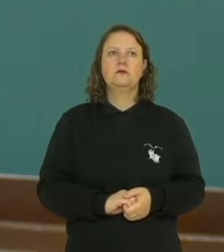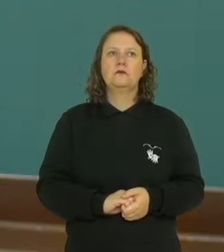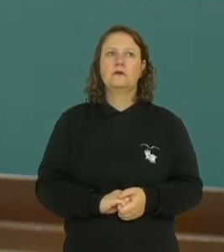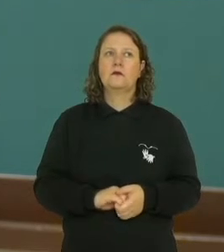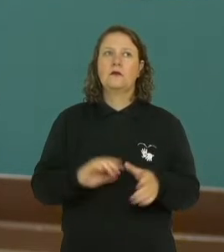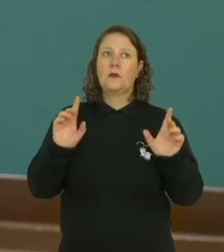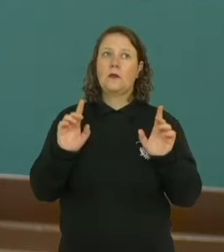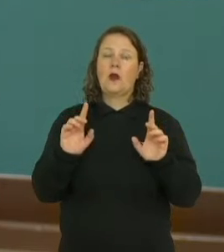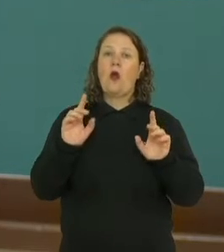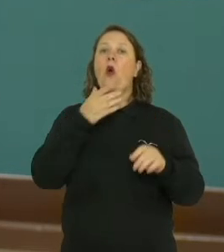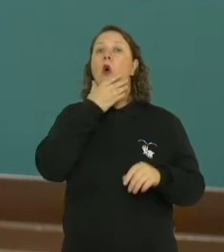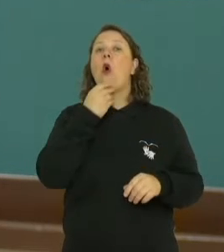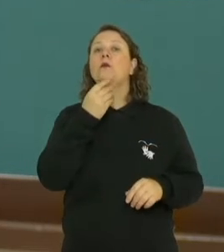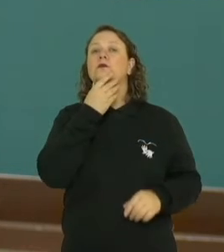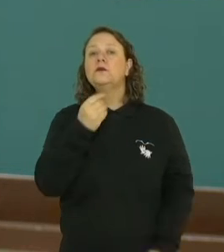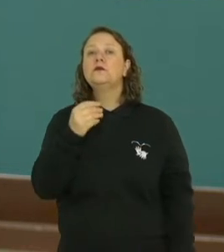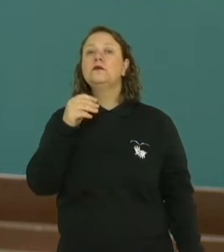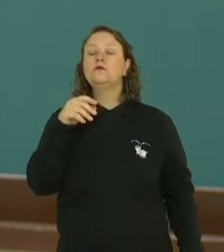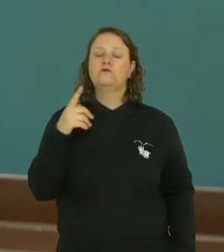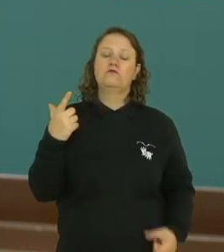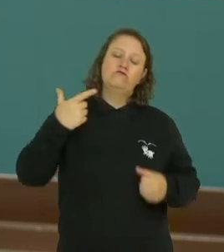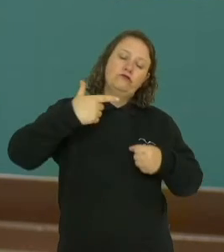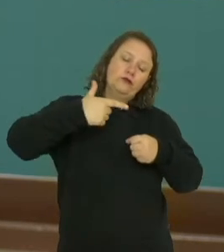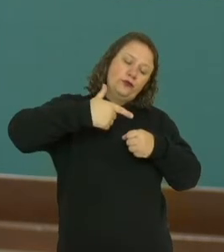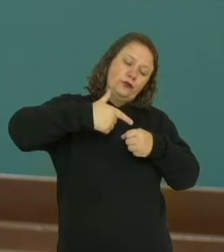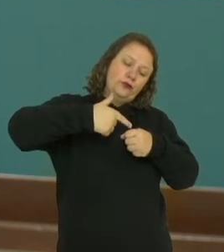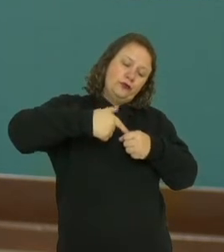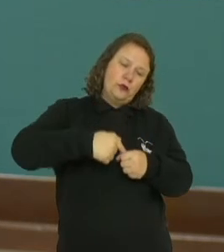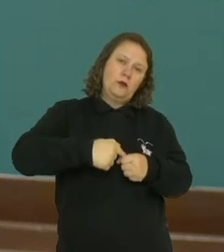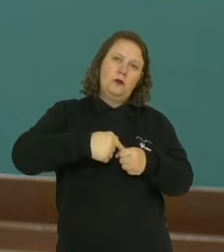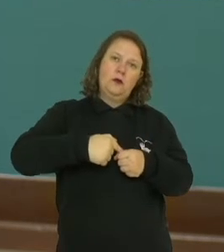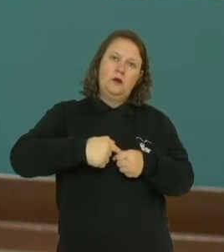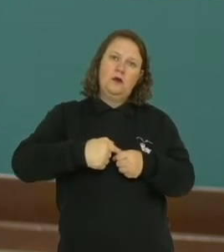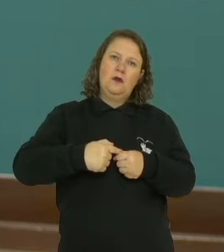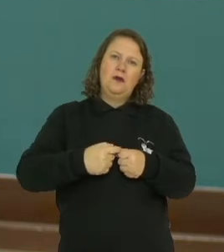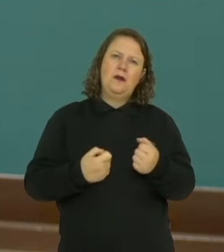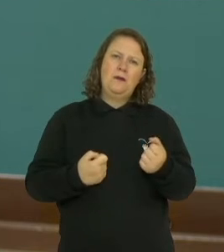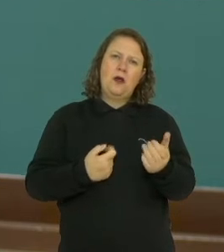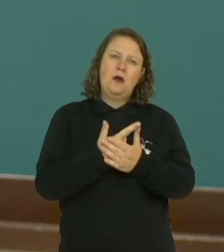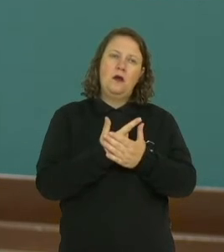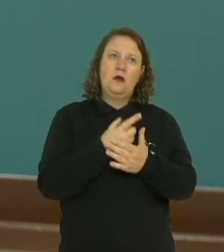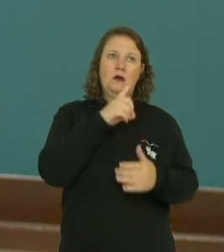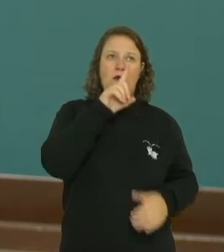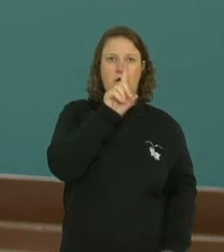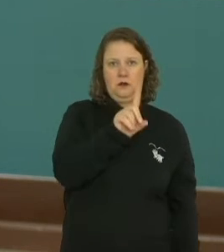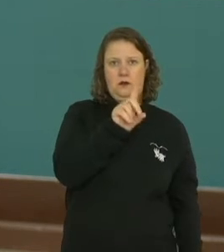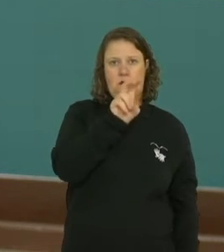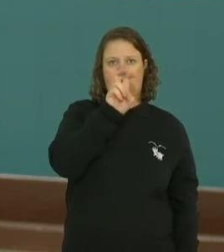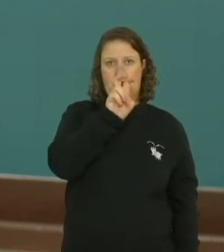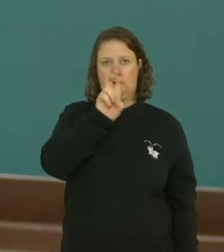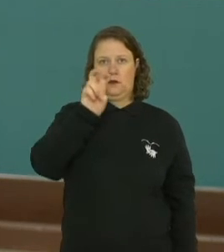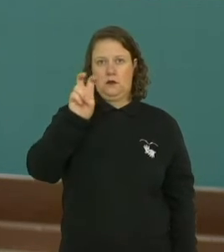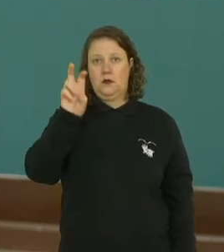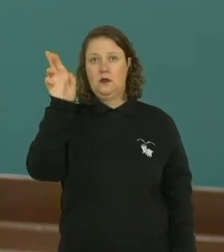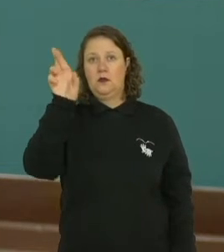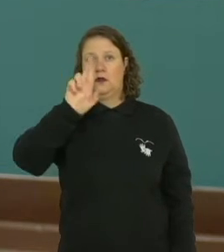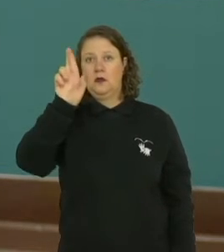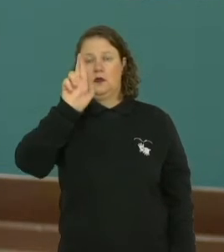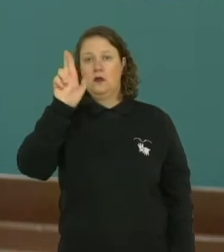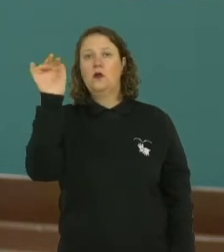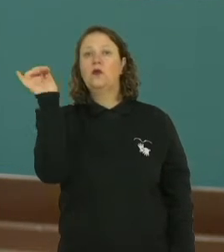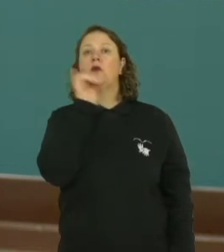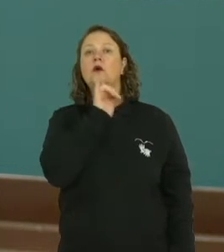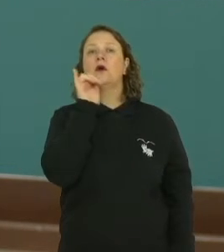Márcio abasteceu o carro com gasolina e gastou R$155. O imposto cobrado por